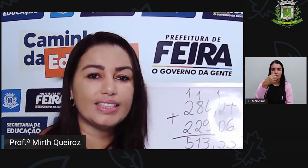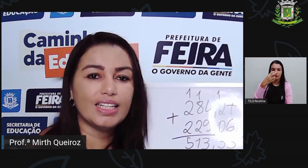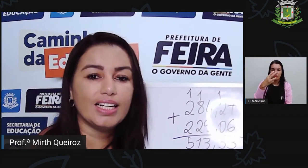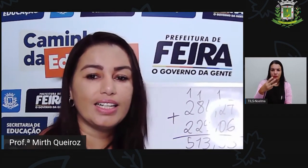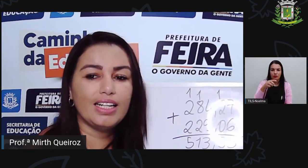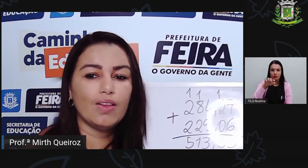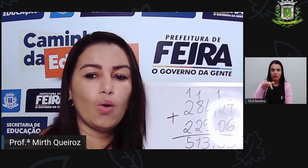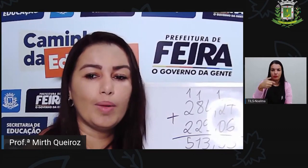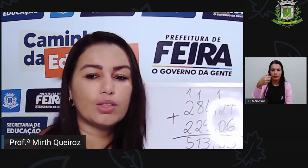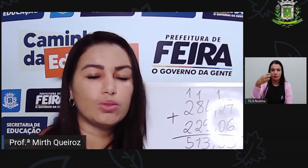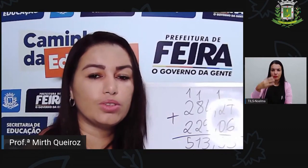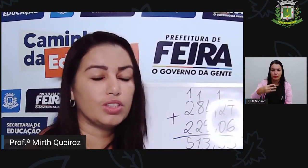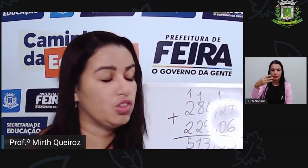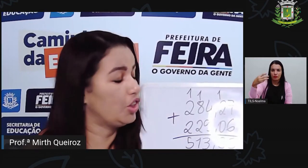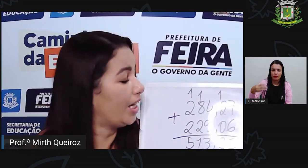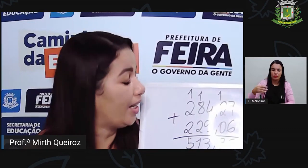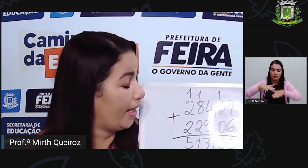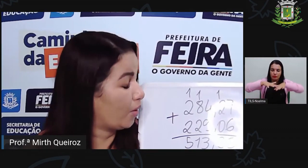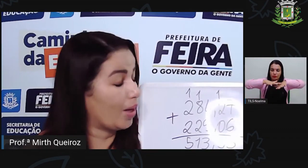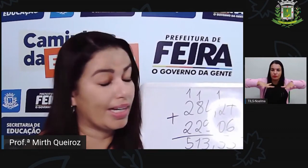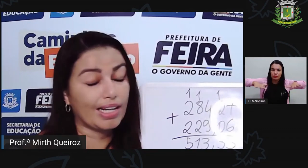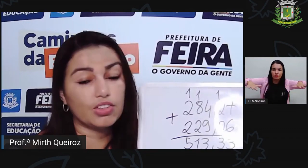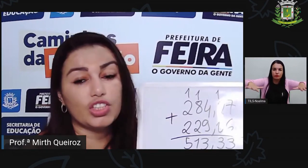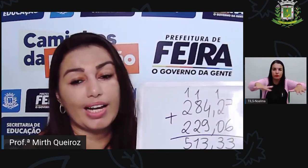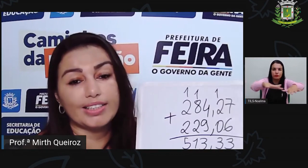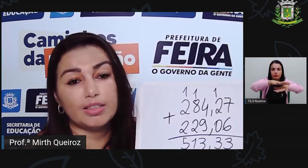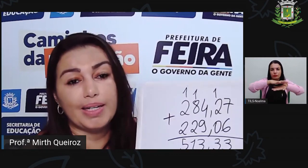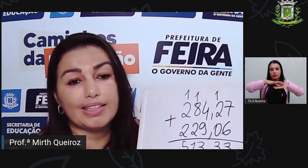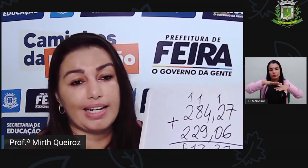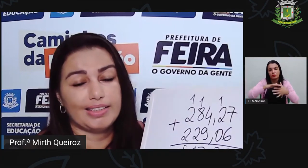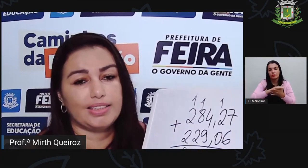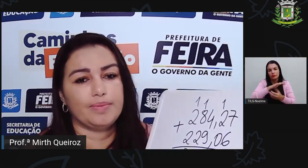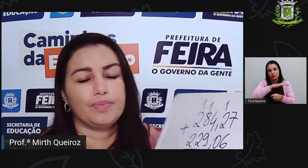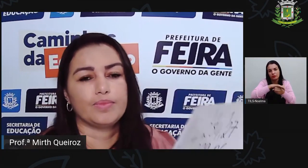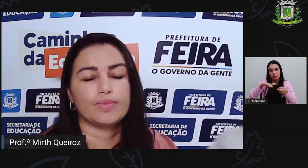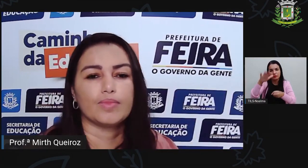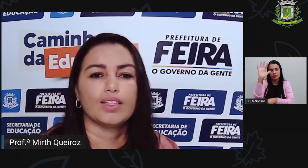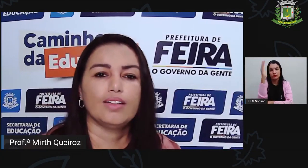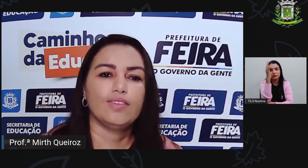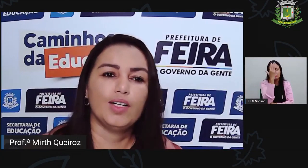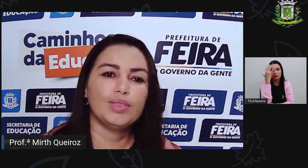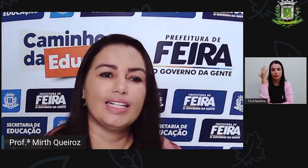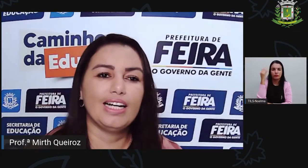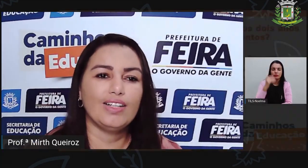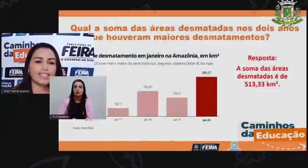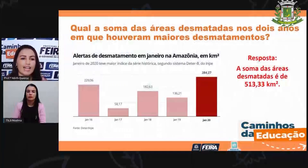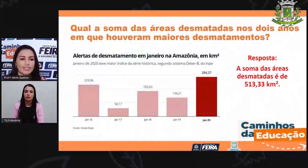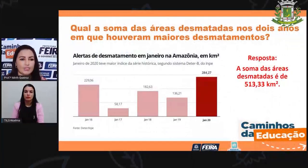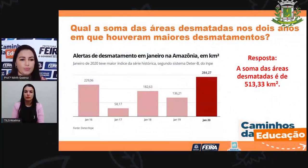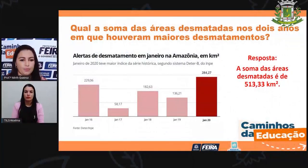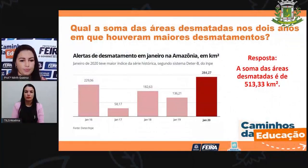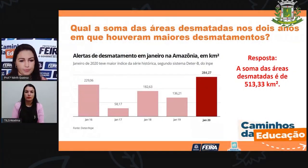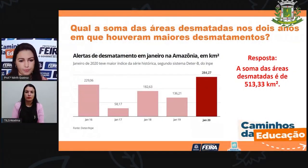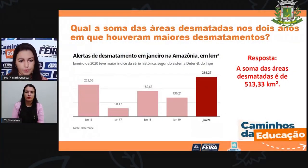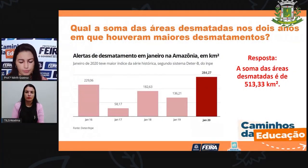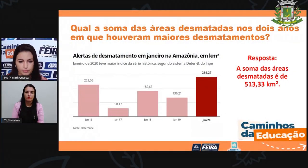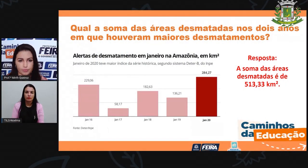quilômetros quadrados de áreas desmatadas. Vamos aí ao slide.